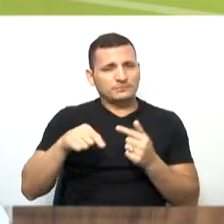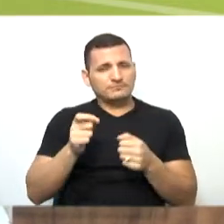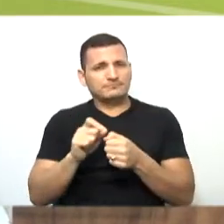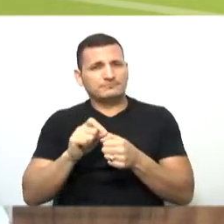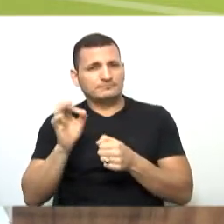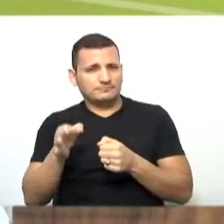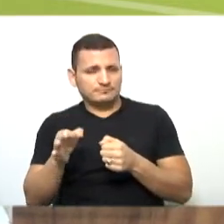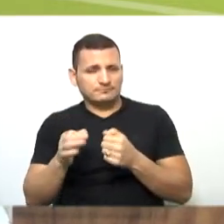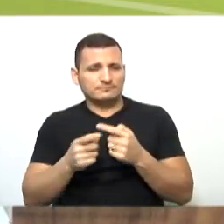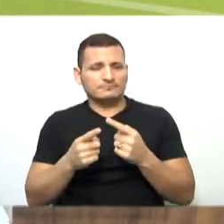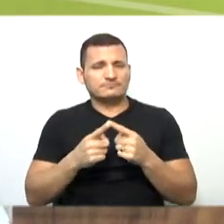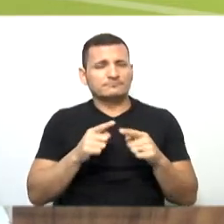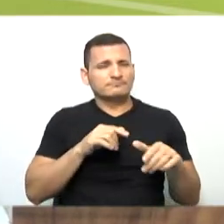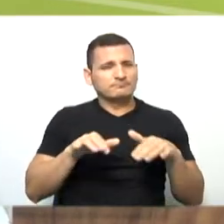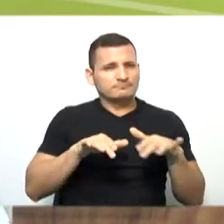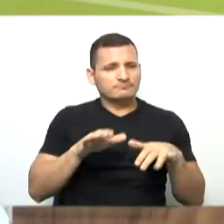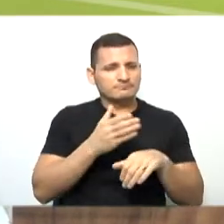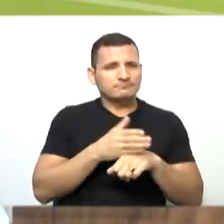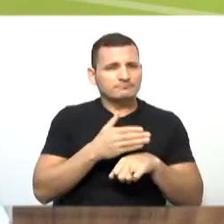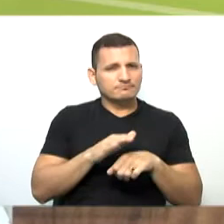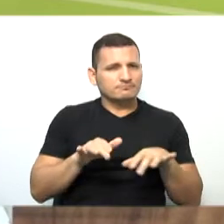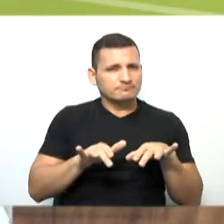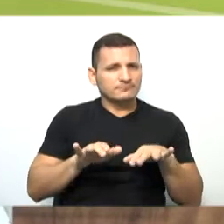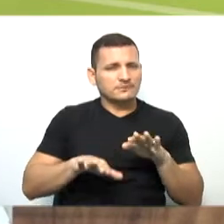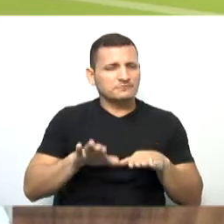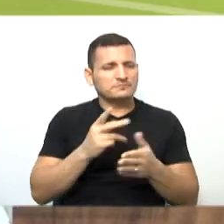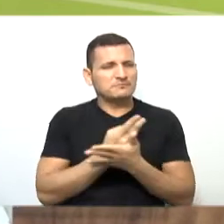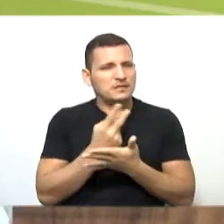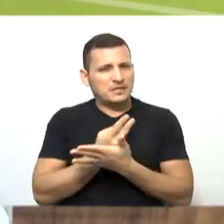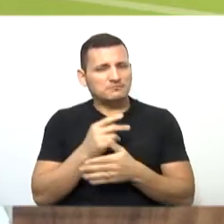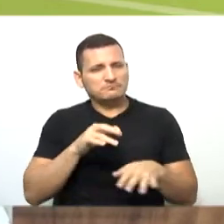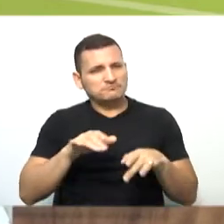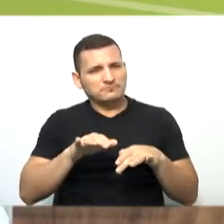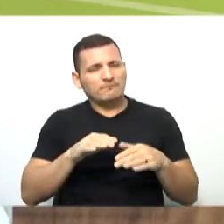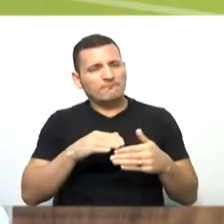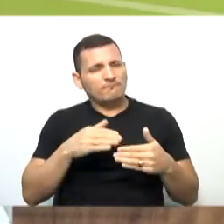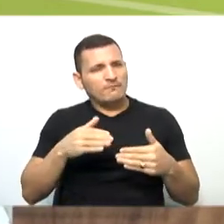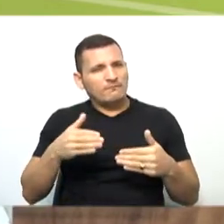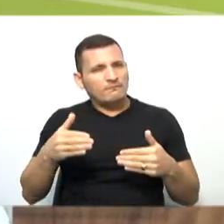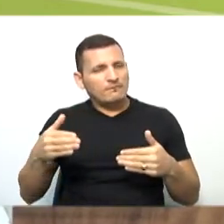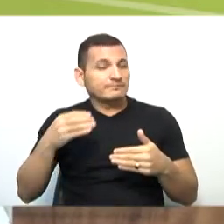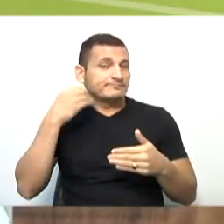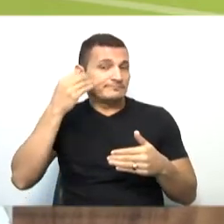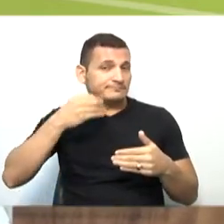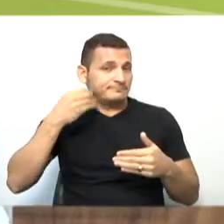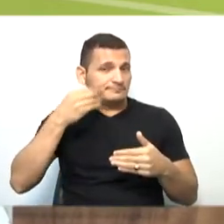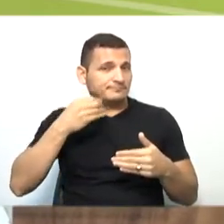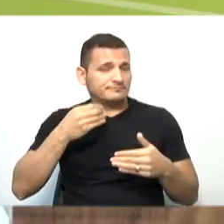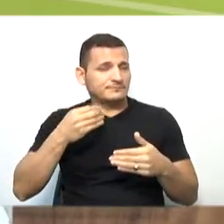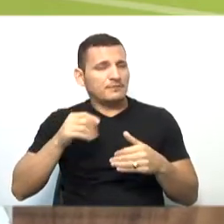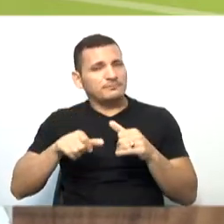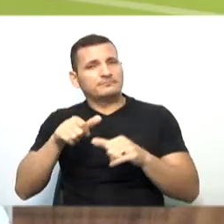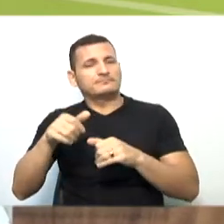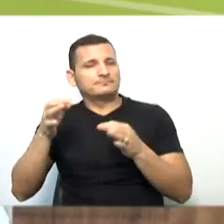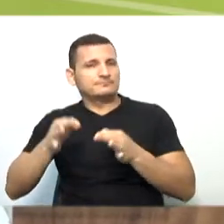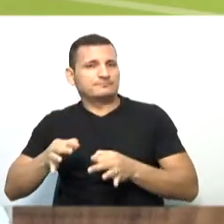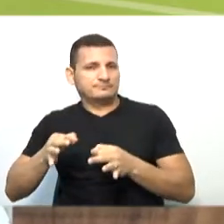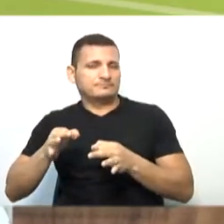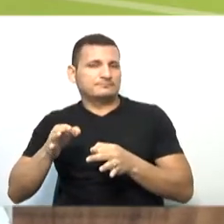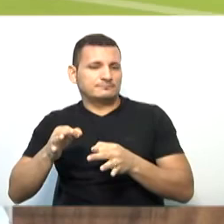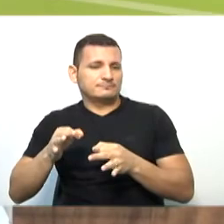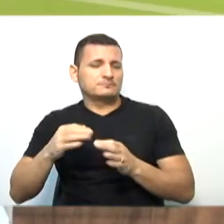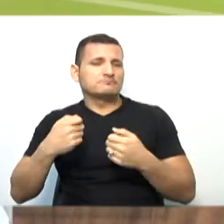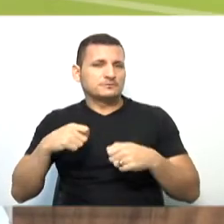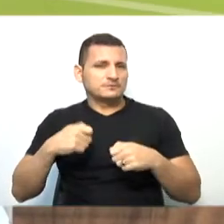programando de verdade, falando agora de back-end, a gente faz muita coisa errada. Aí com o tempo, de verdade, com a experiência, a gente começa a fazer as coisas certas. Então precisa, eu acho que